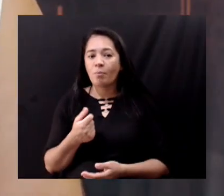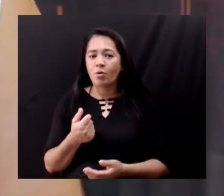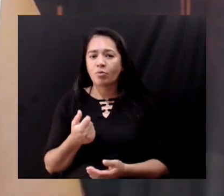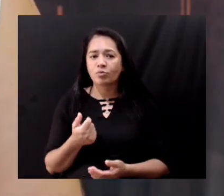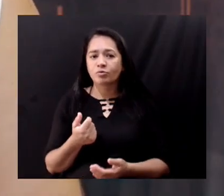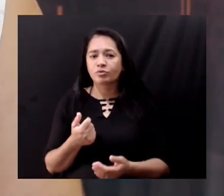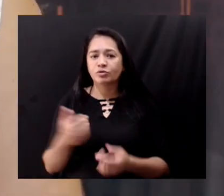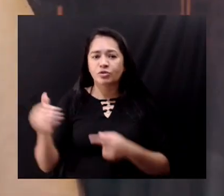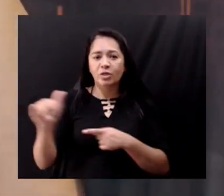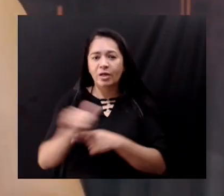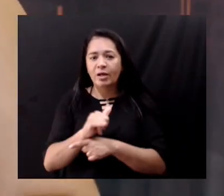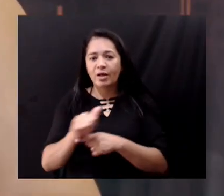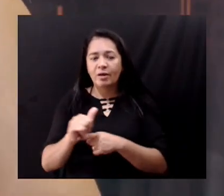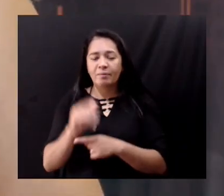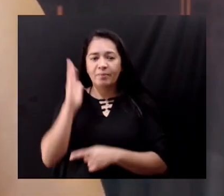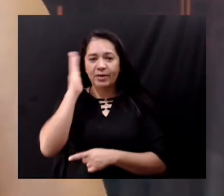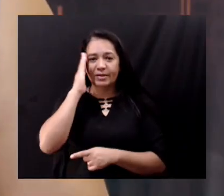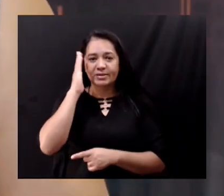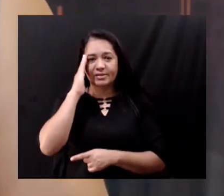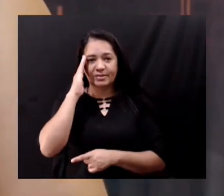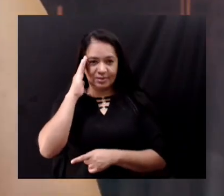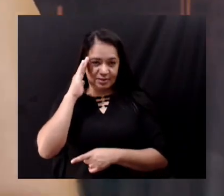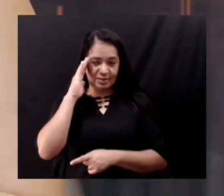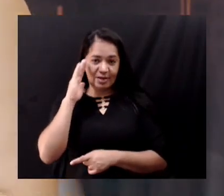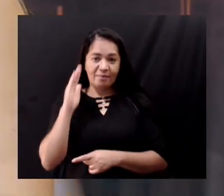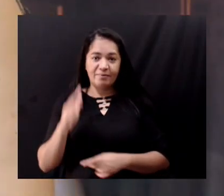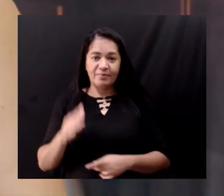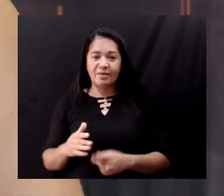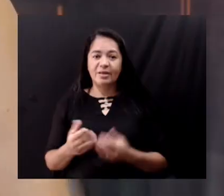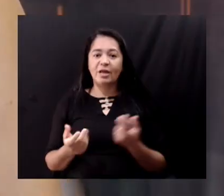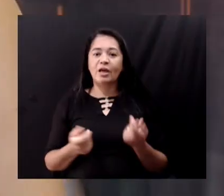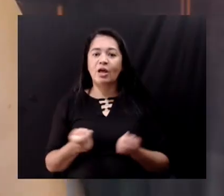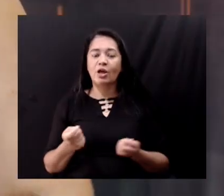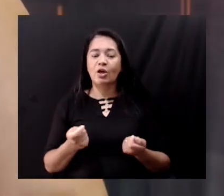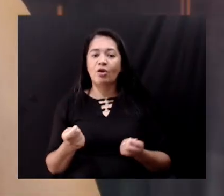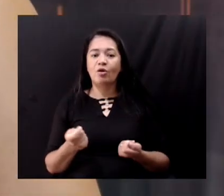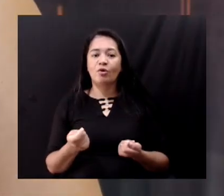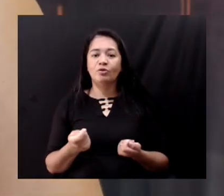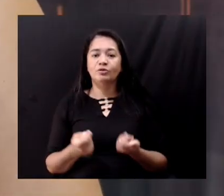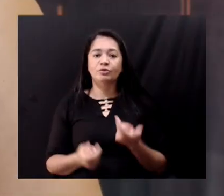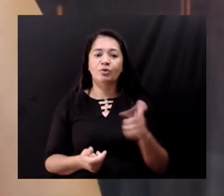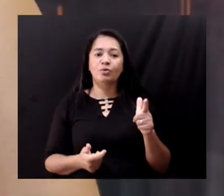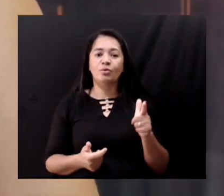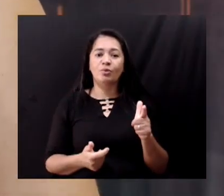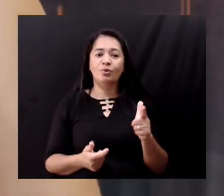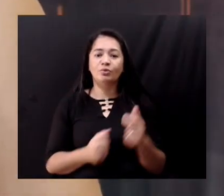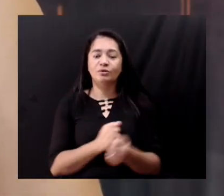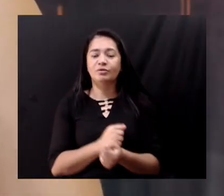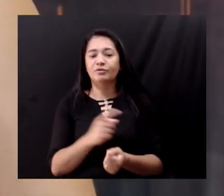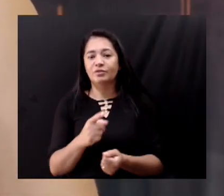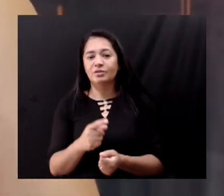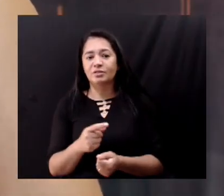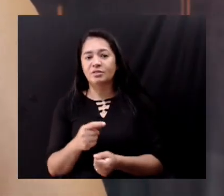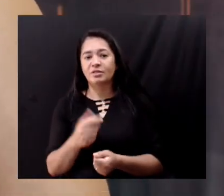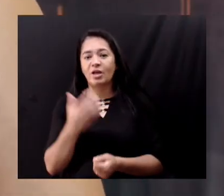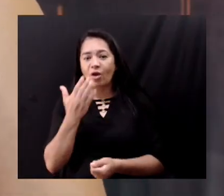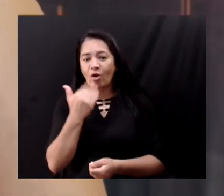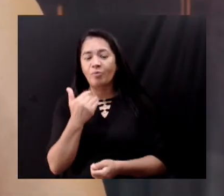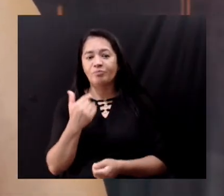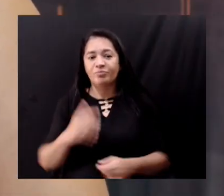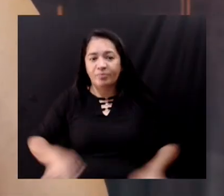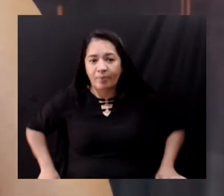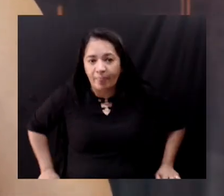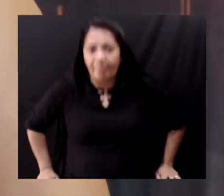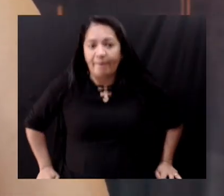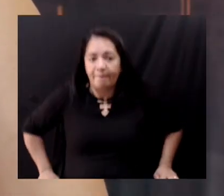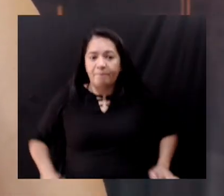aqueles desconfortos que te fazia buscar o outro vício, e aí você acaba descontando por comida, porque ainda assim é uma fonte de